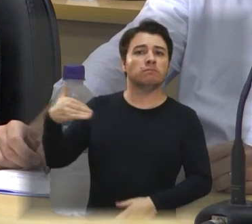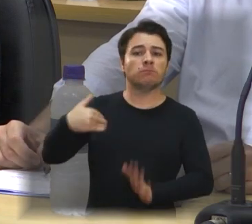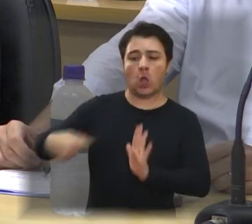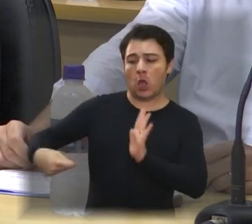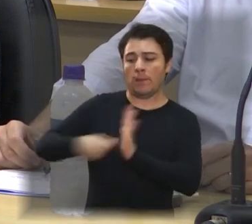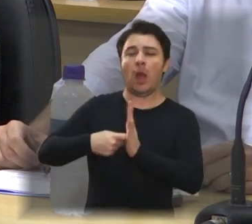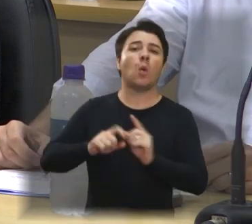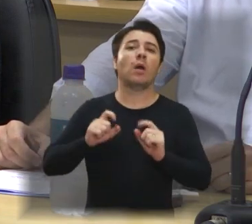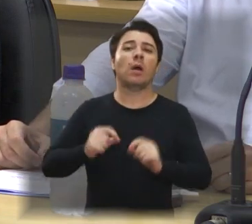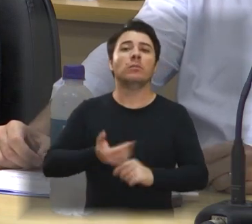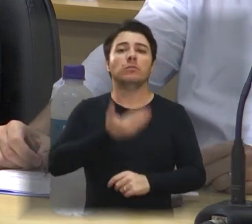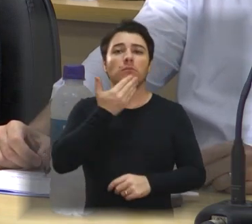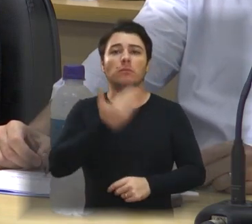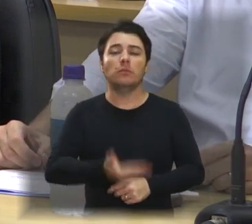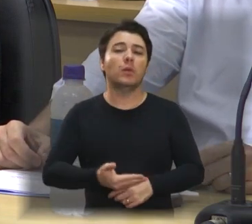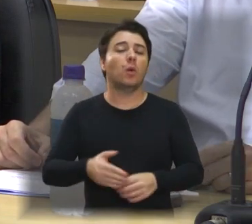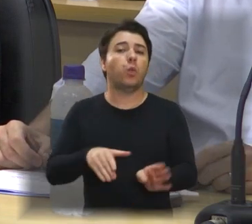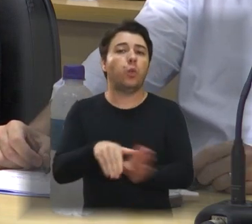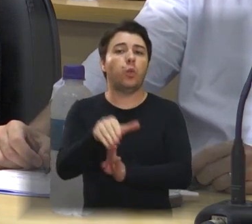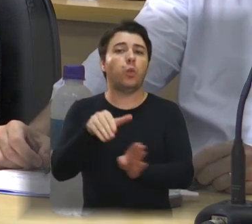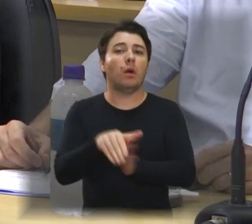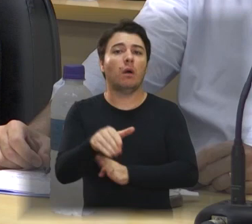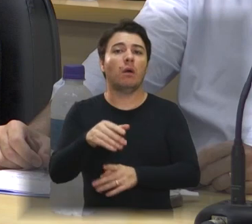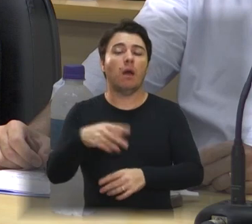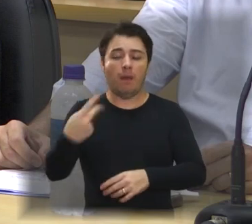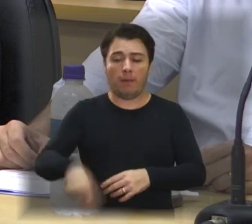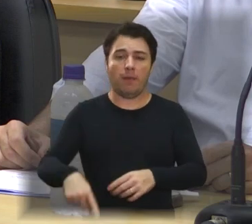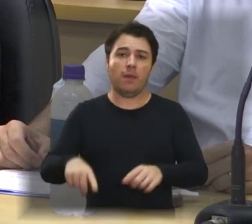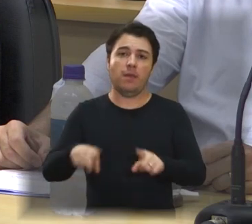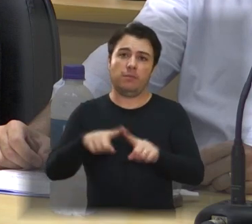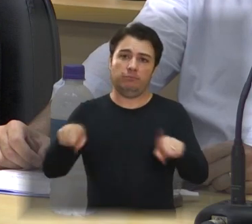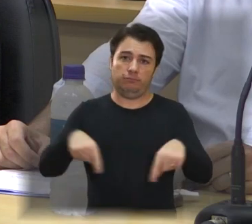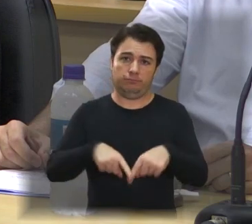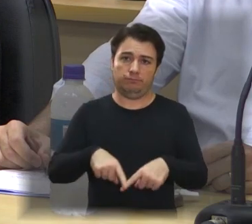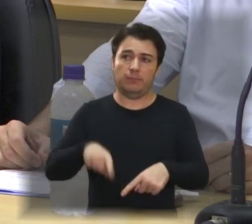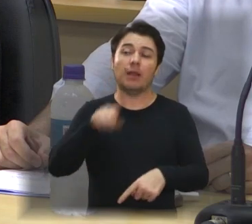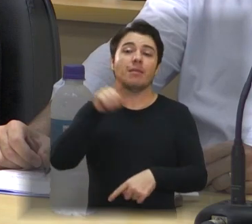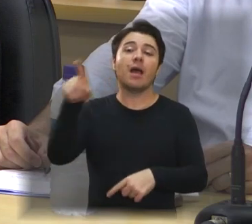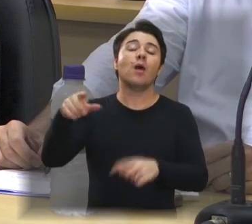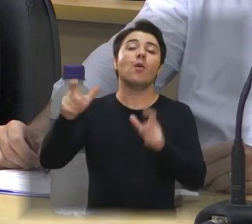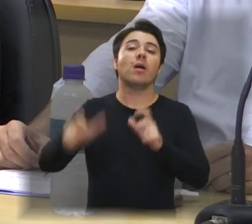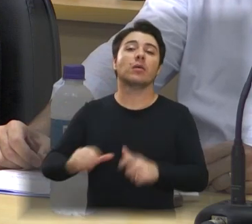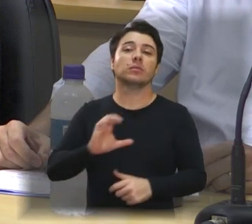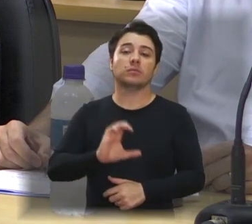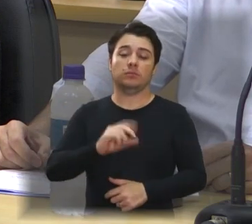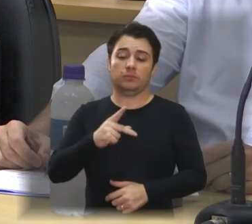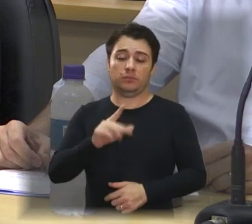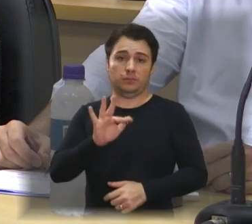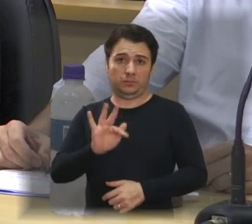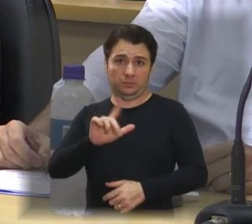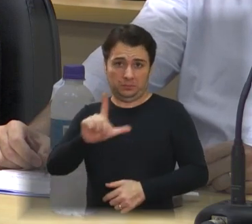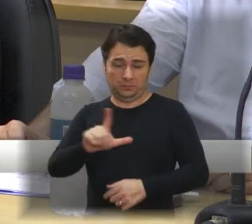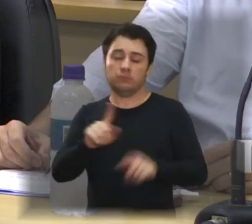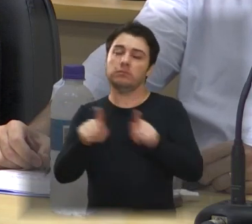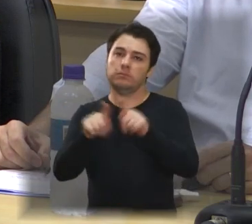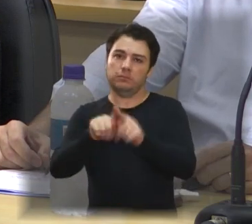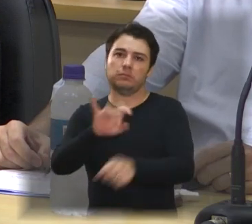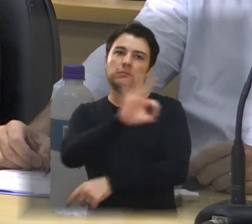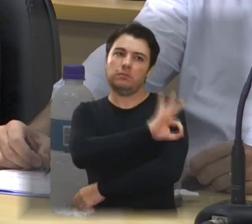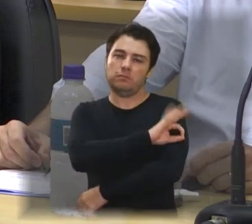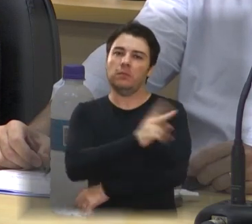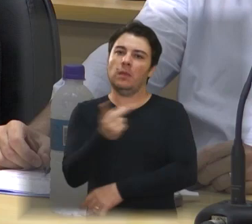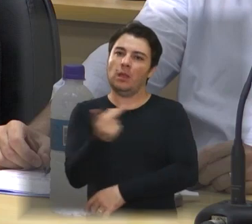momentos na verdade foram questionamentos feito diretamente a companhia paulista de força e luz e também para a prefeitura